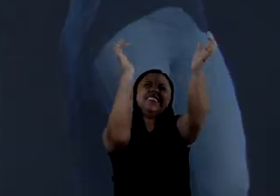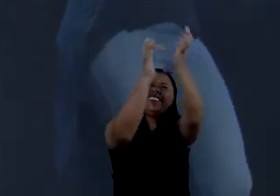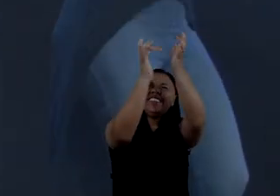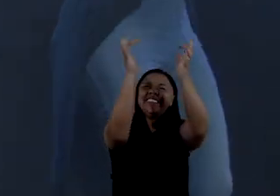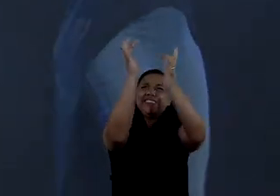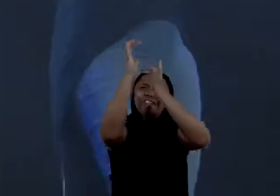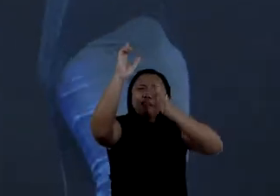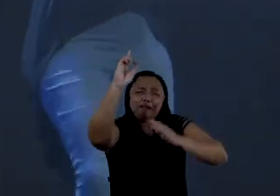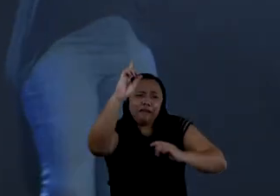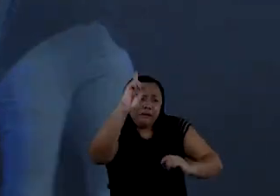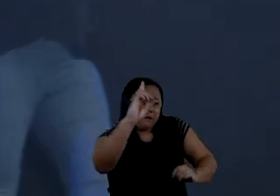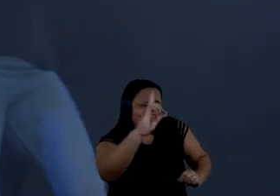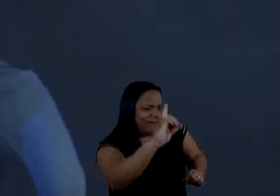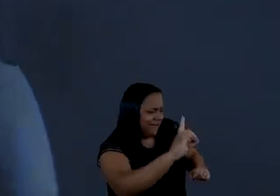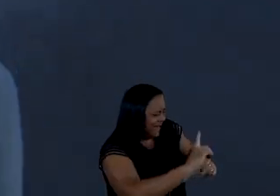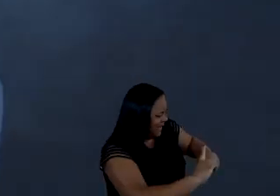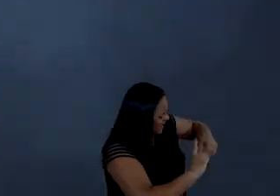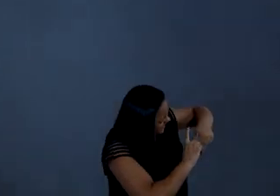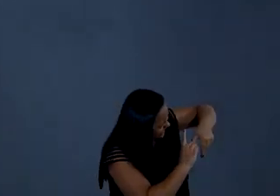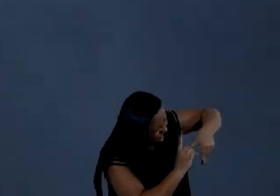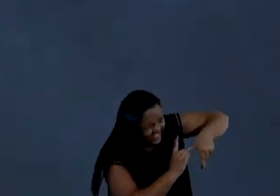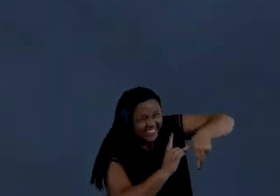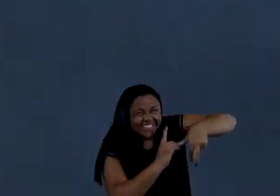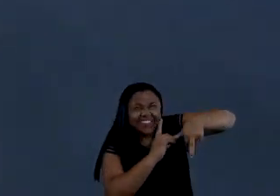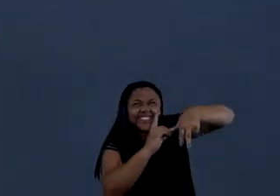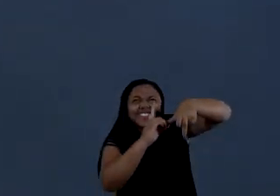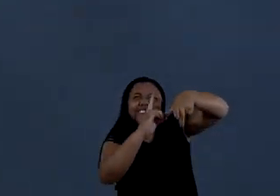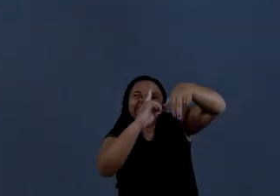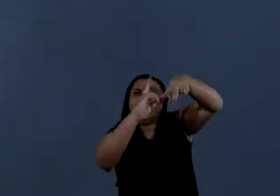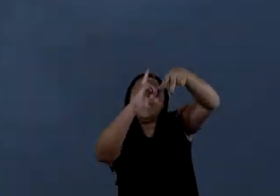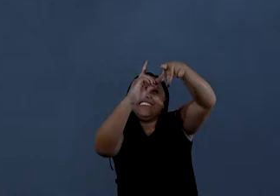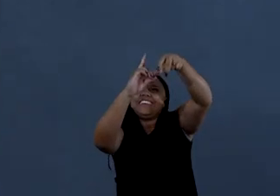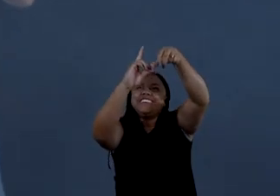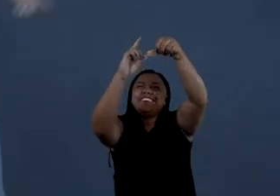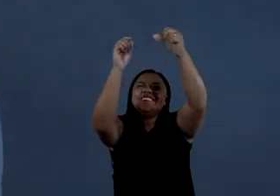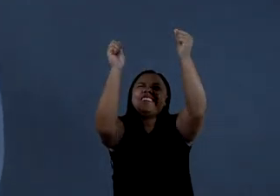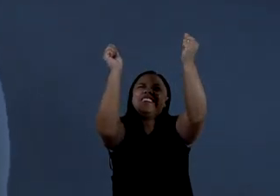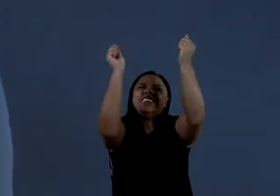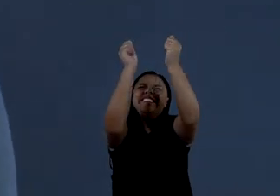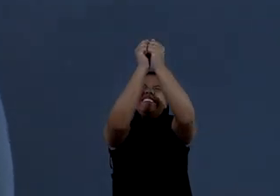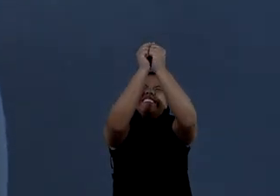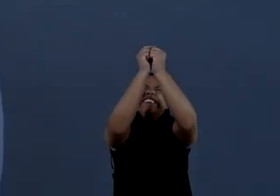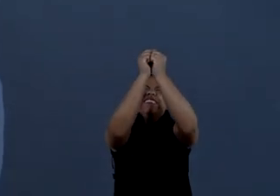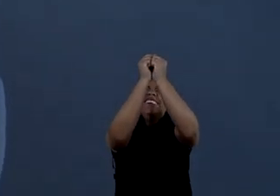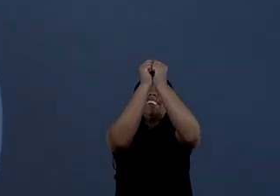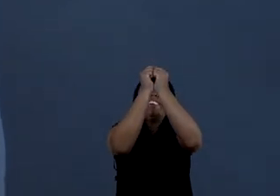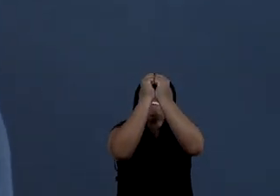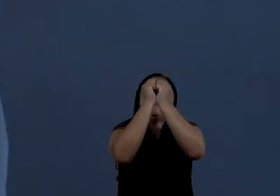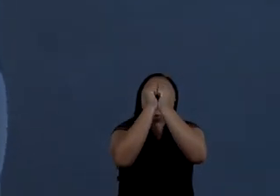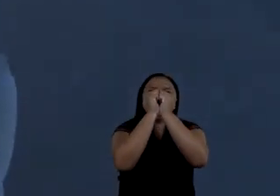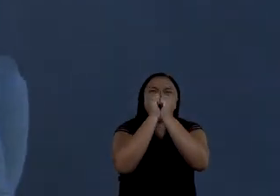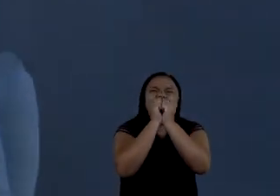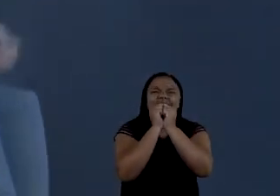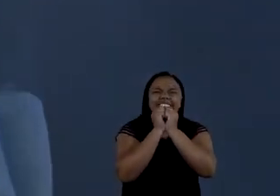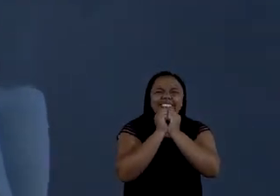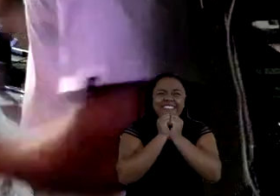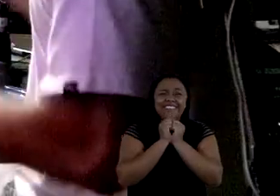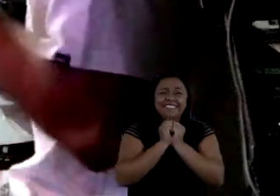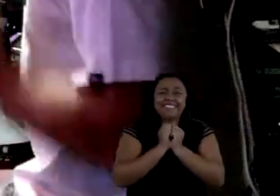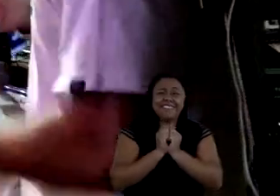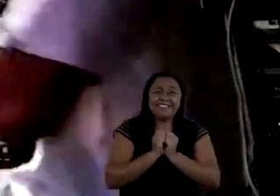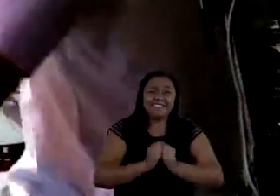voltarei. Ele vem me buscar e com ele eu